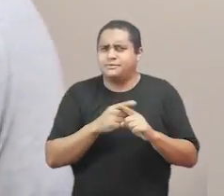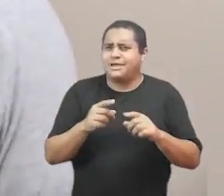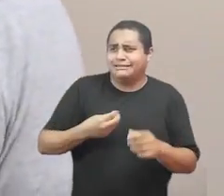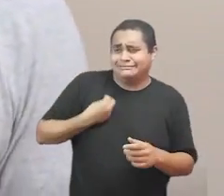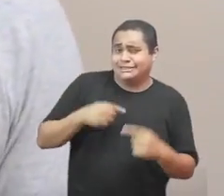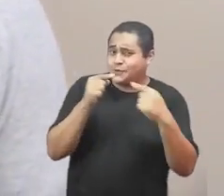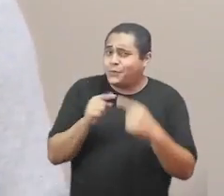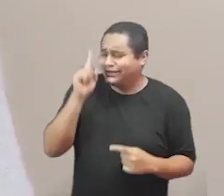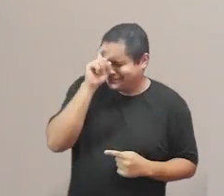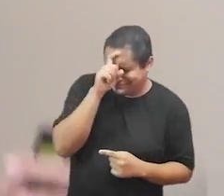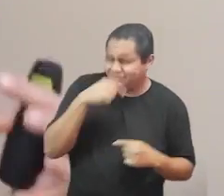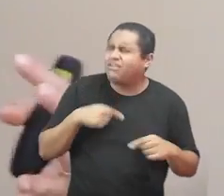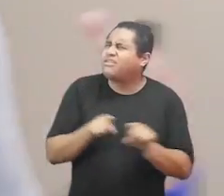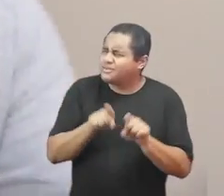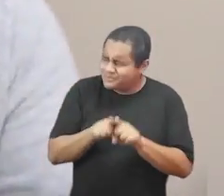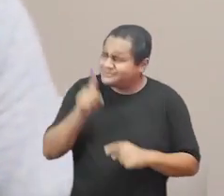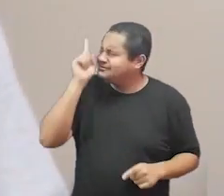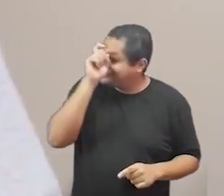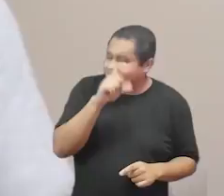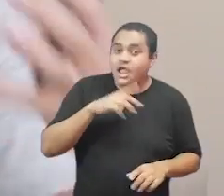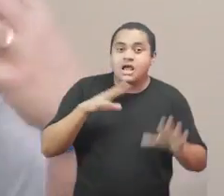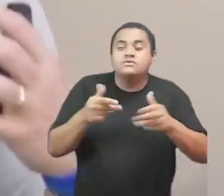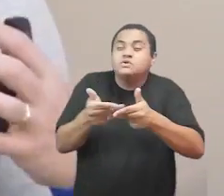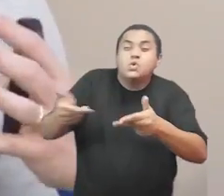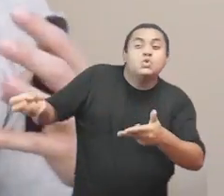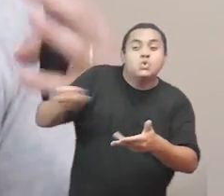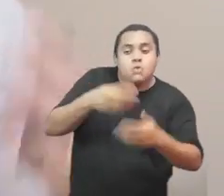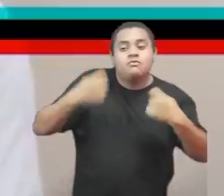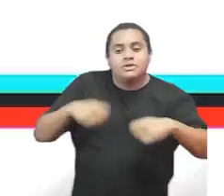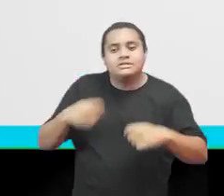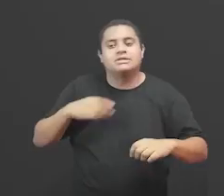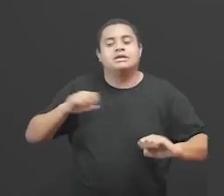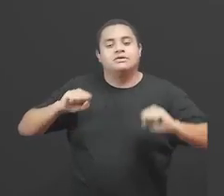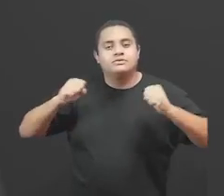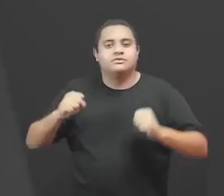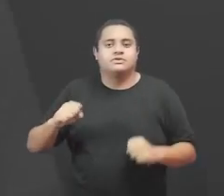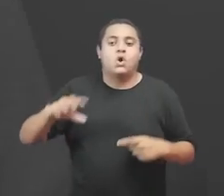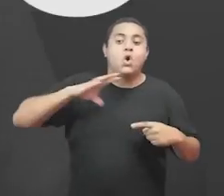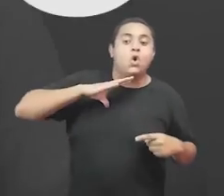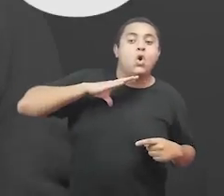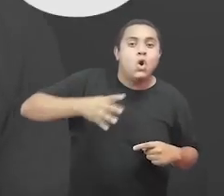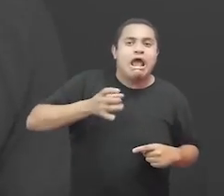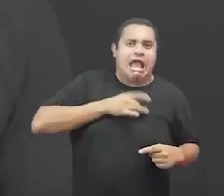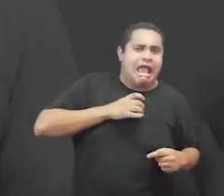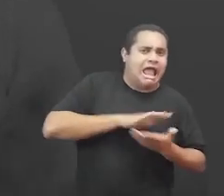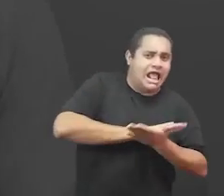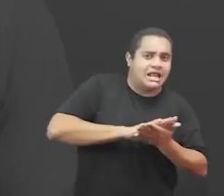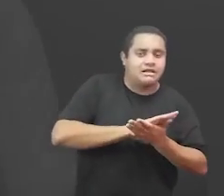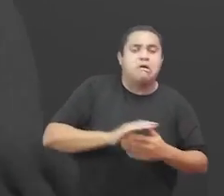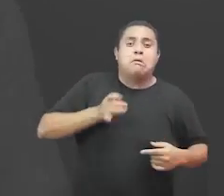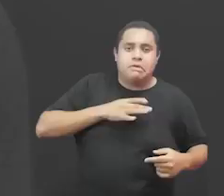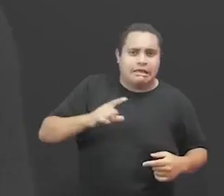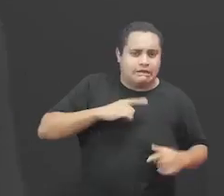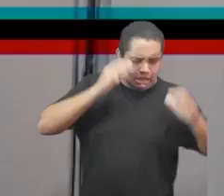tenho muita dificuldade, sempre que preciso fazer algo que me desconforta, mas a gente vai. Coragem não é ir sem medo, coragem é